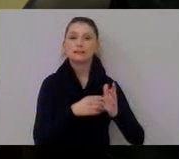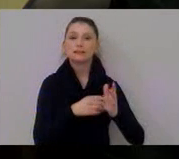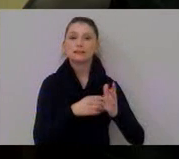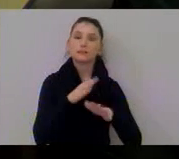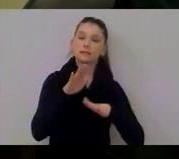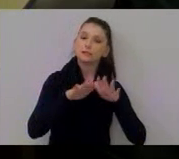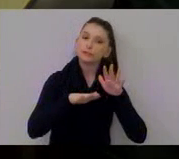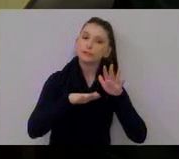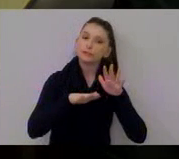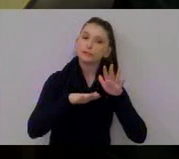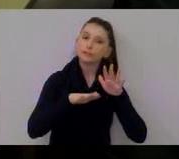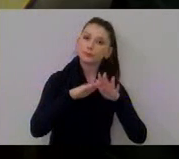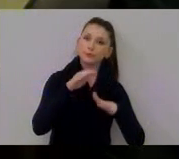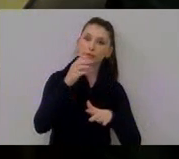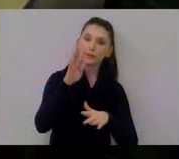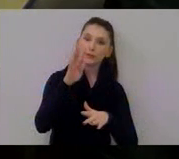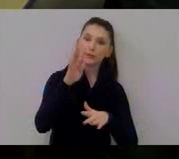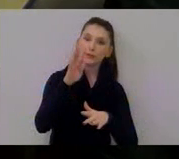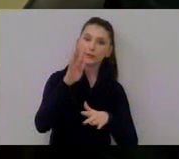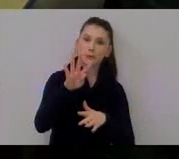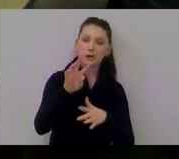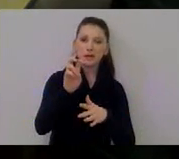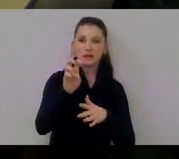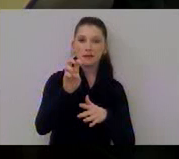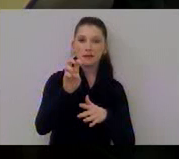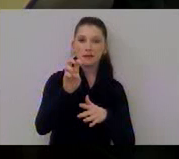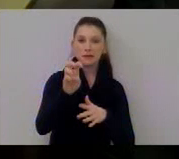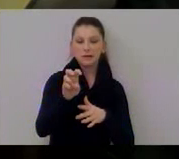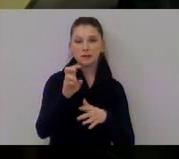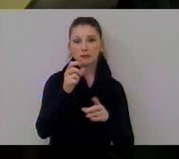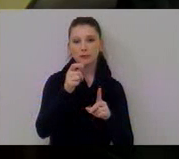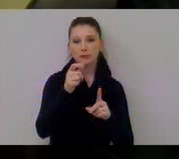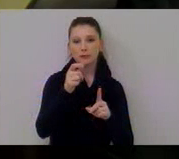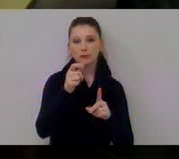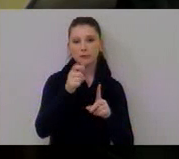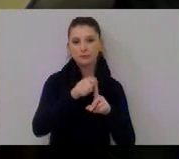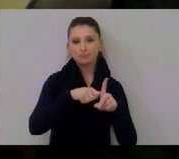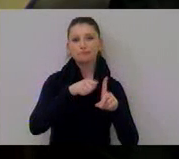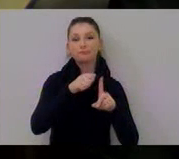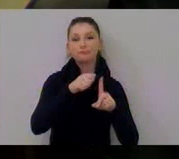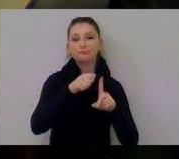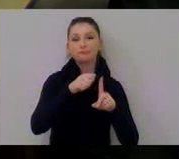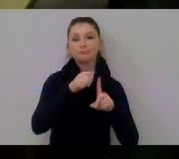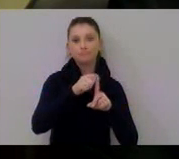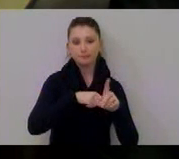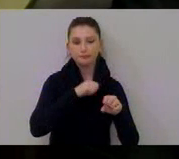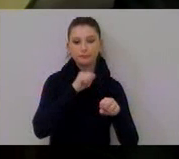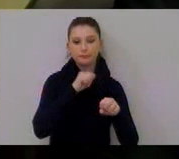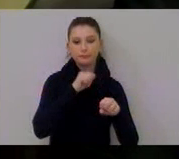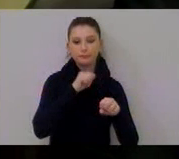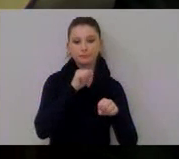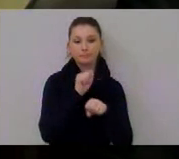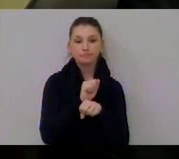Bem, no lazer, muitas opções.